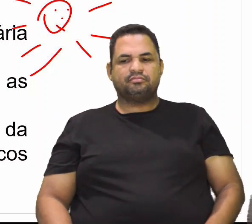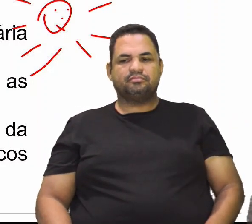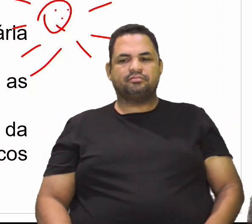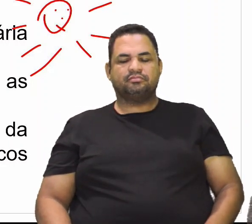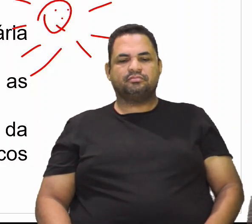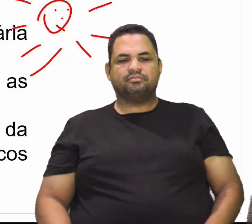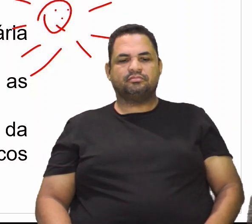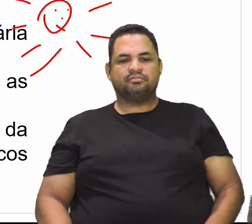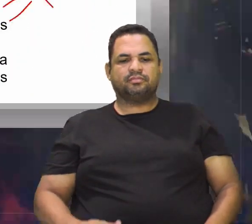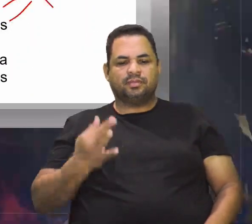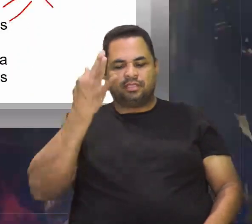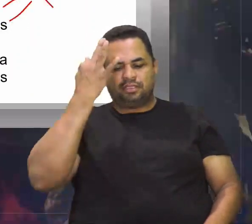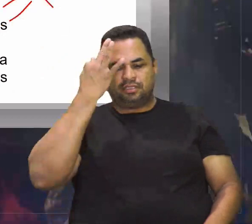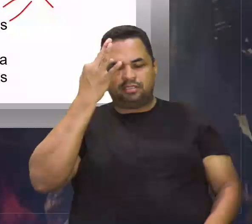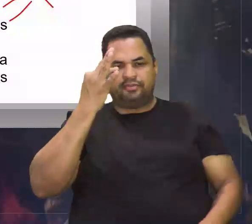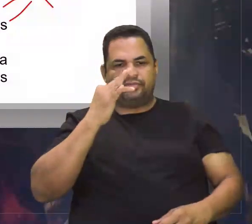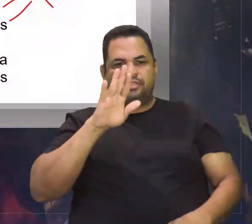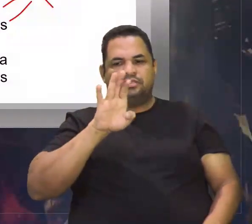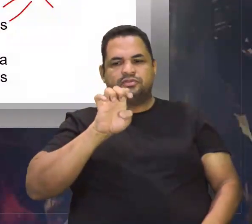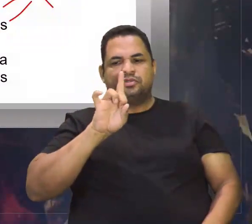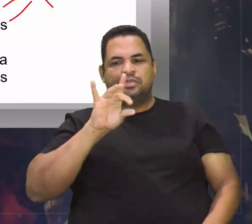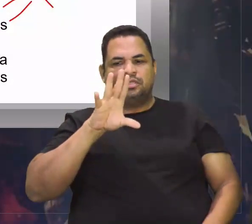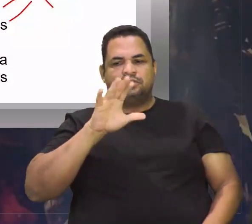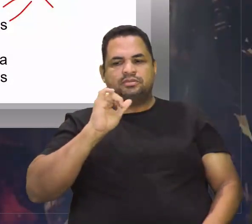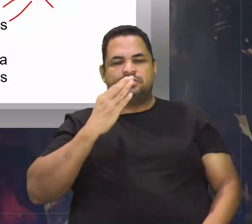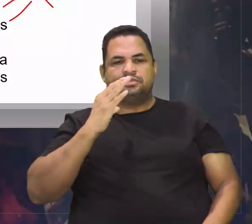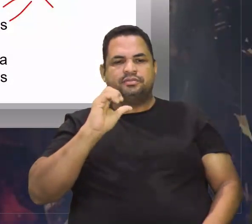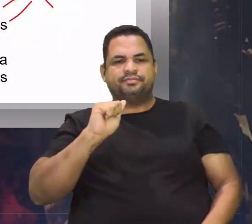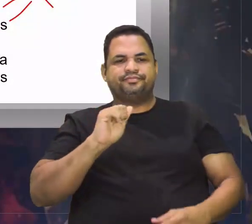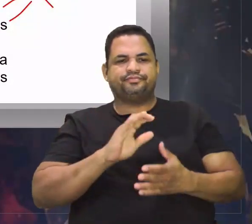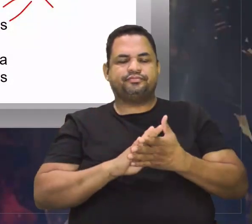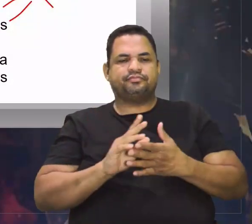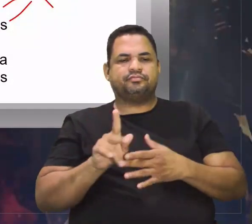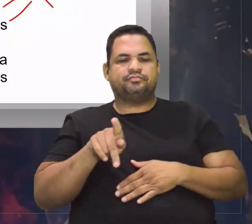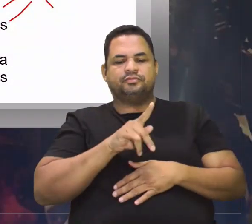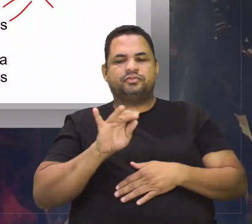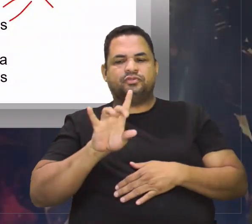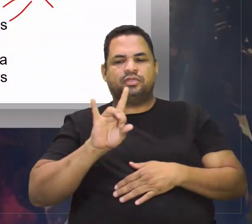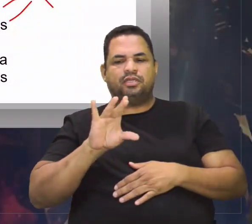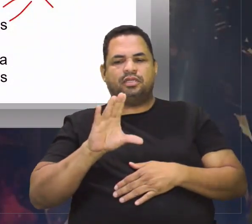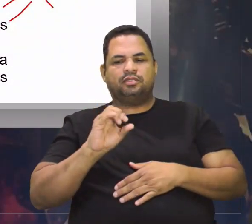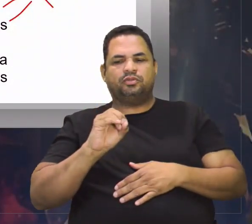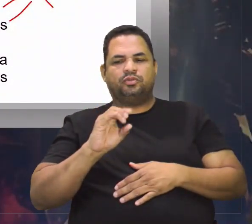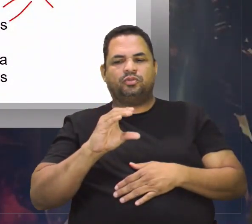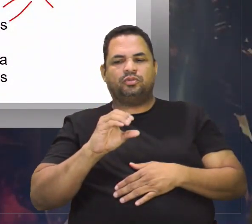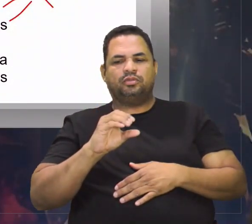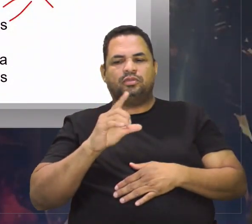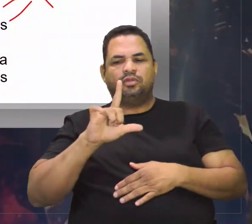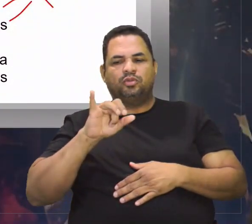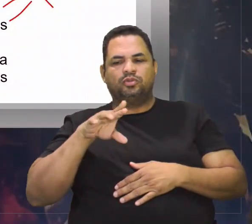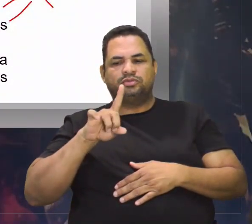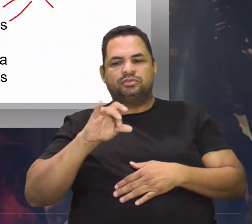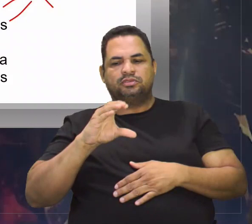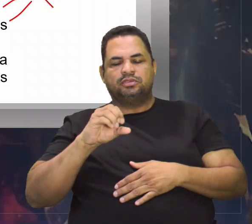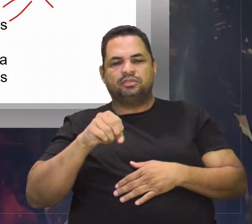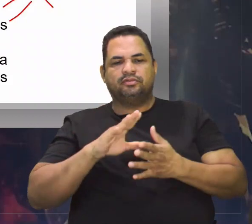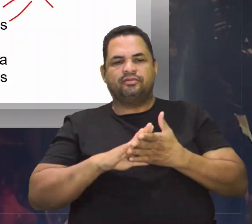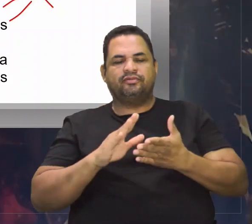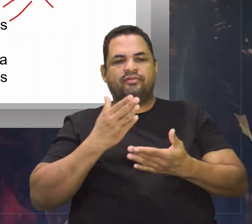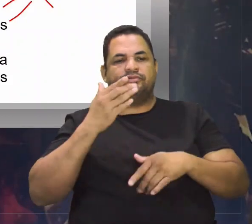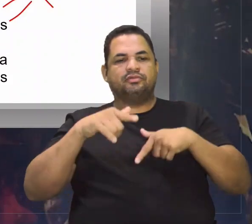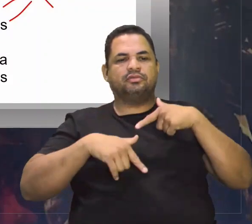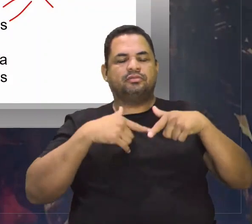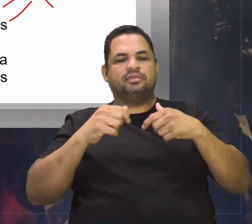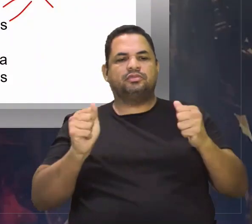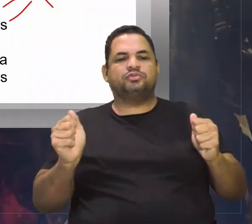A filosofia escolástica, o professor Hélio, o professor Luciano vão trabalhar com vocês em filosofia, tá?